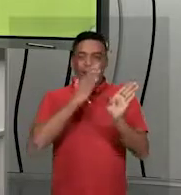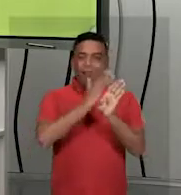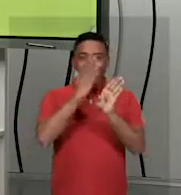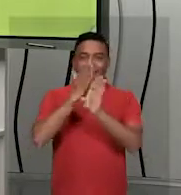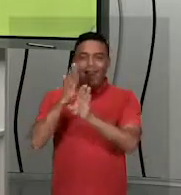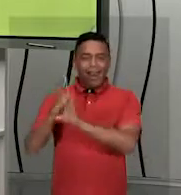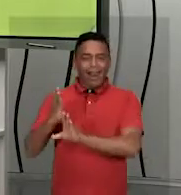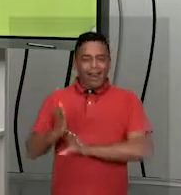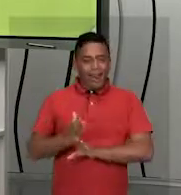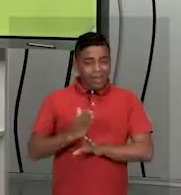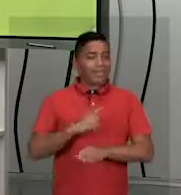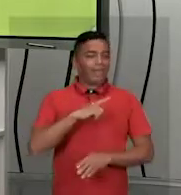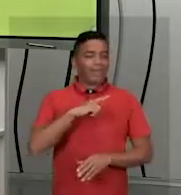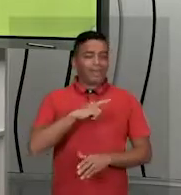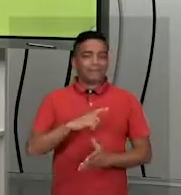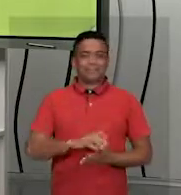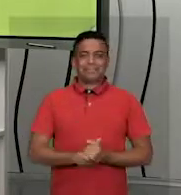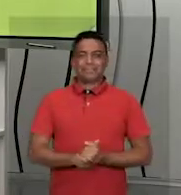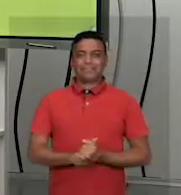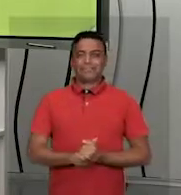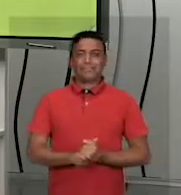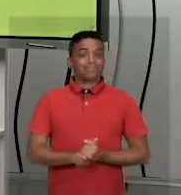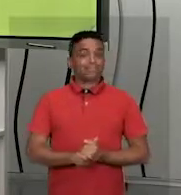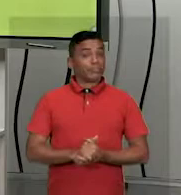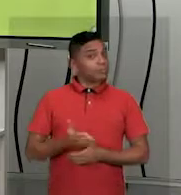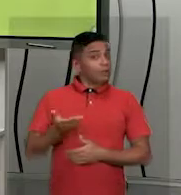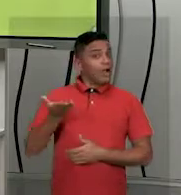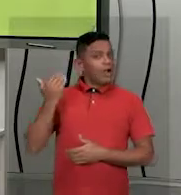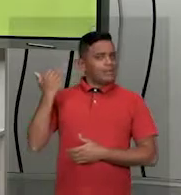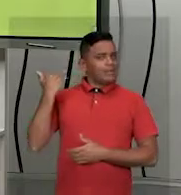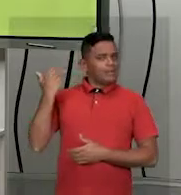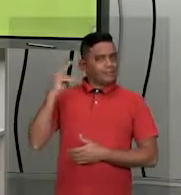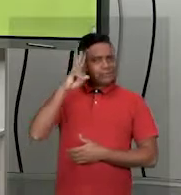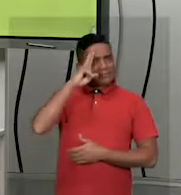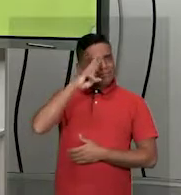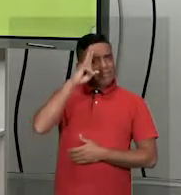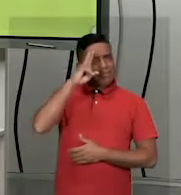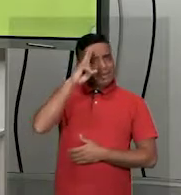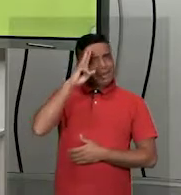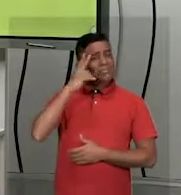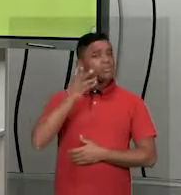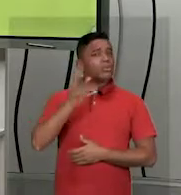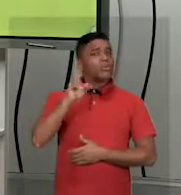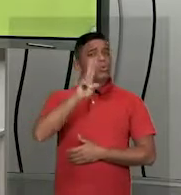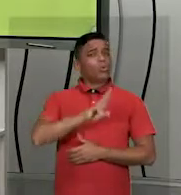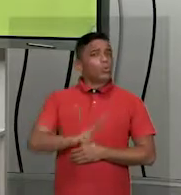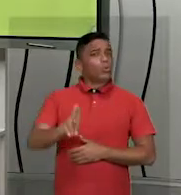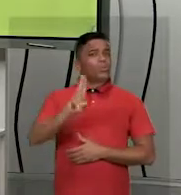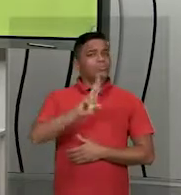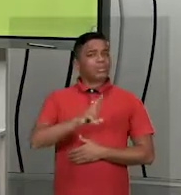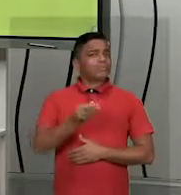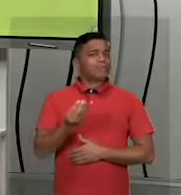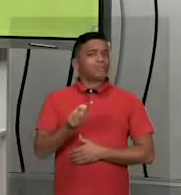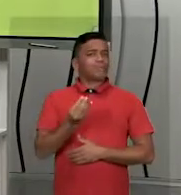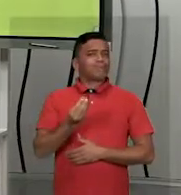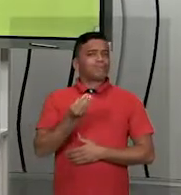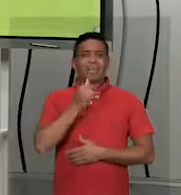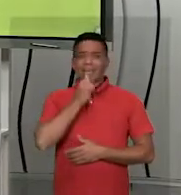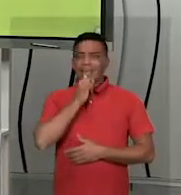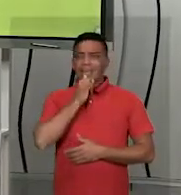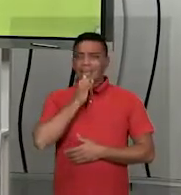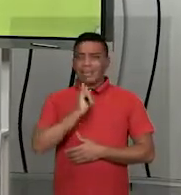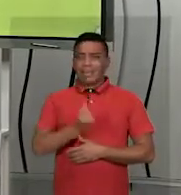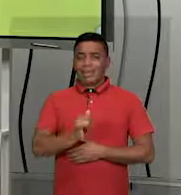por aí. O que acontece? Voltando lá naquela situação da utilização da